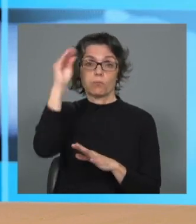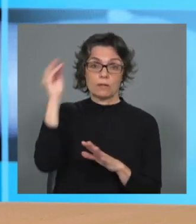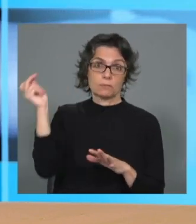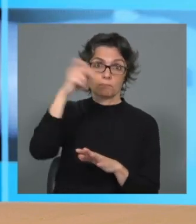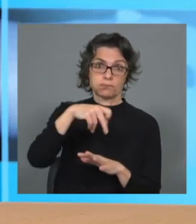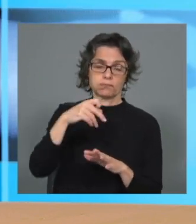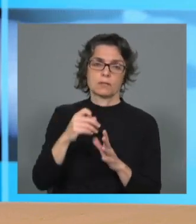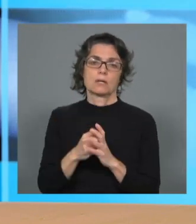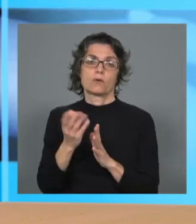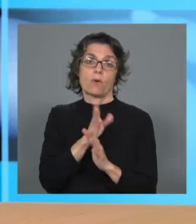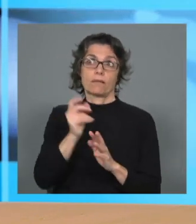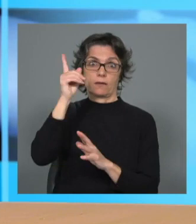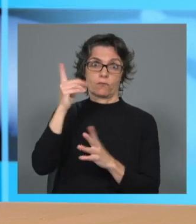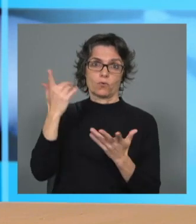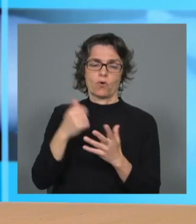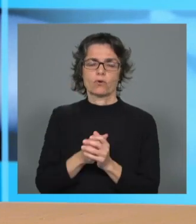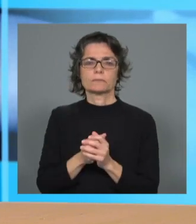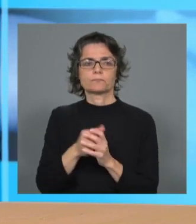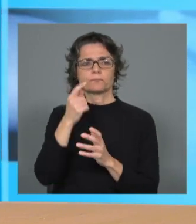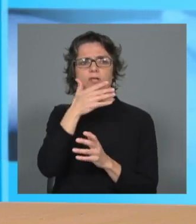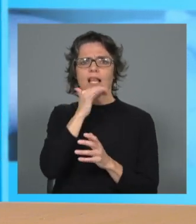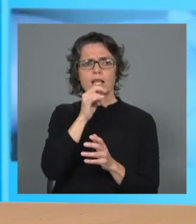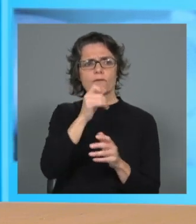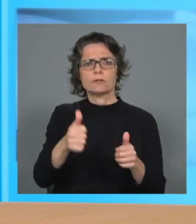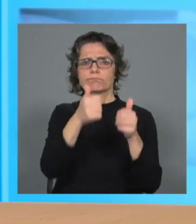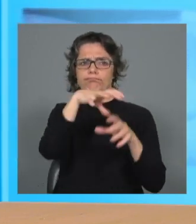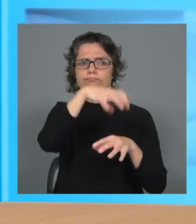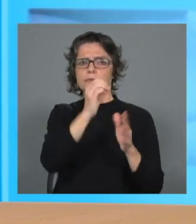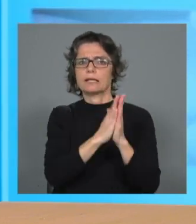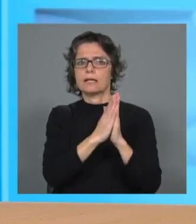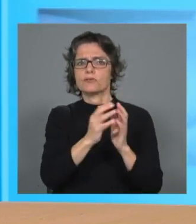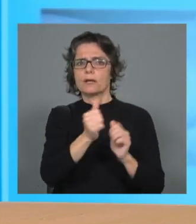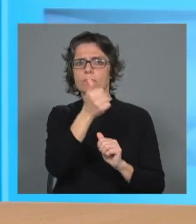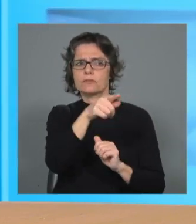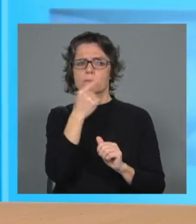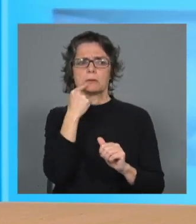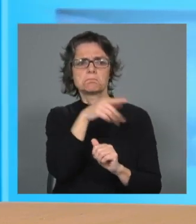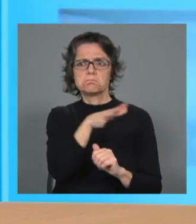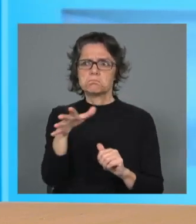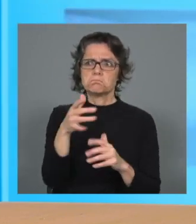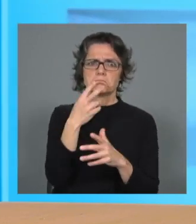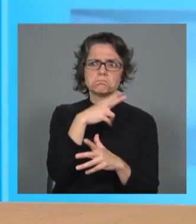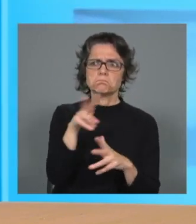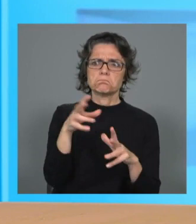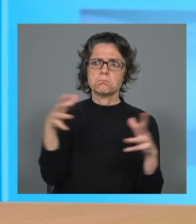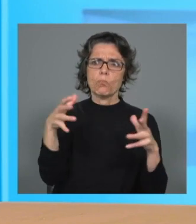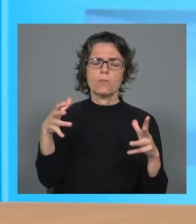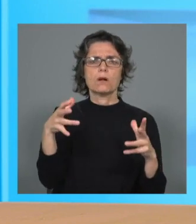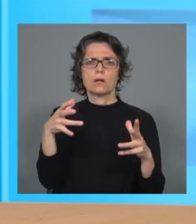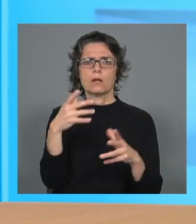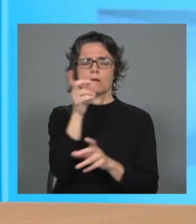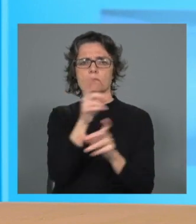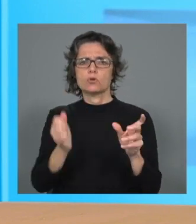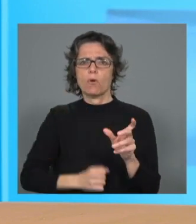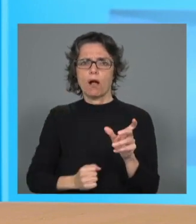em Évora, na Catedral, fiquei muito impressionado pela grande quantidade de católicos que se juntam para